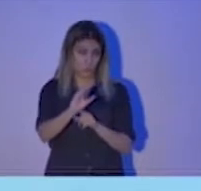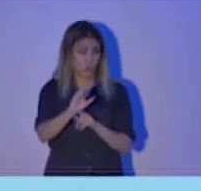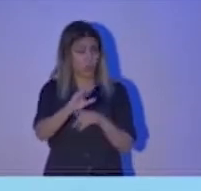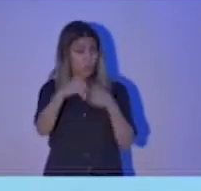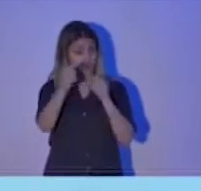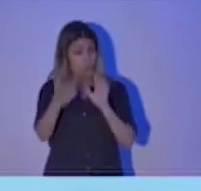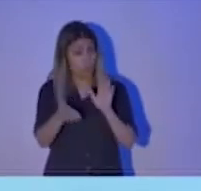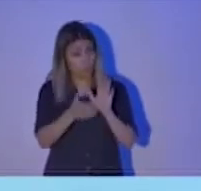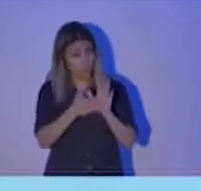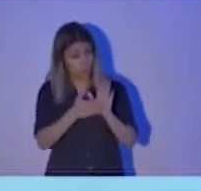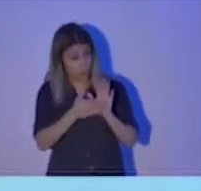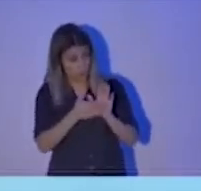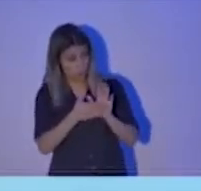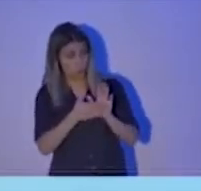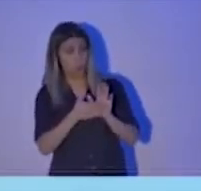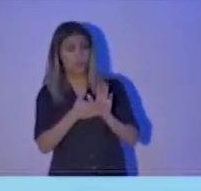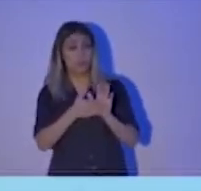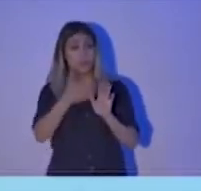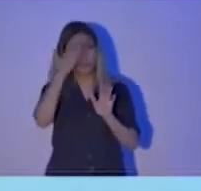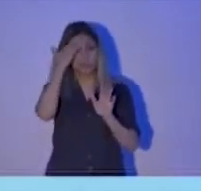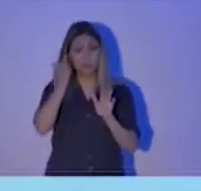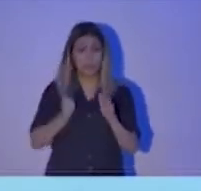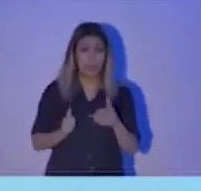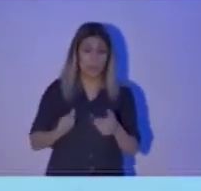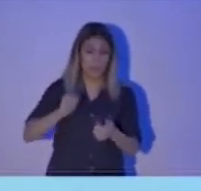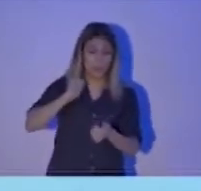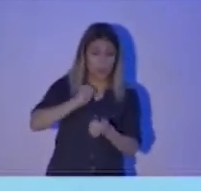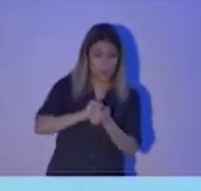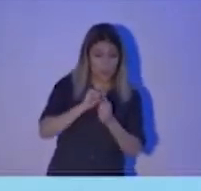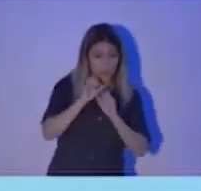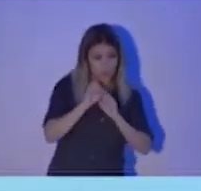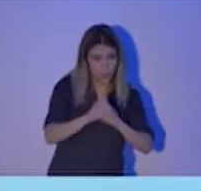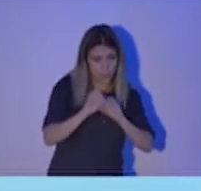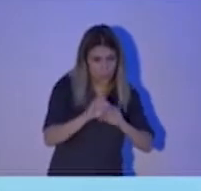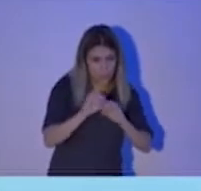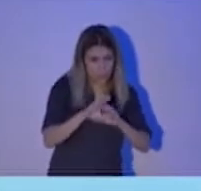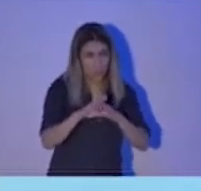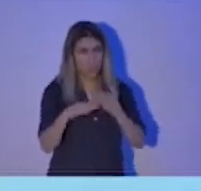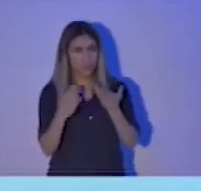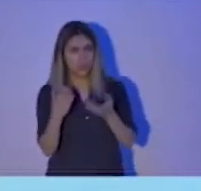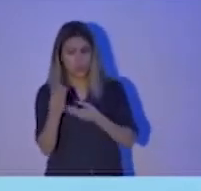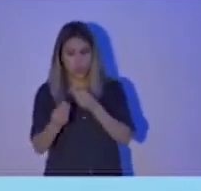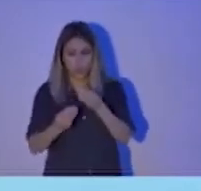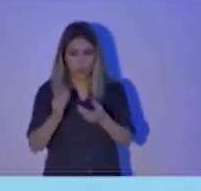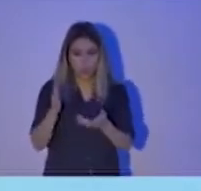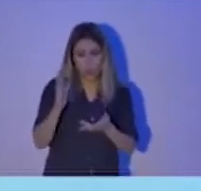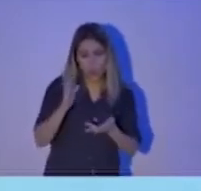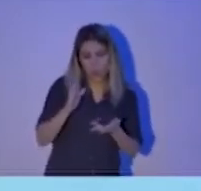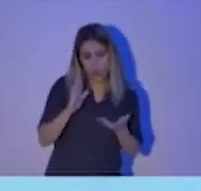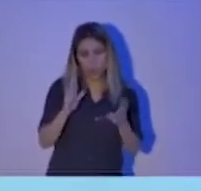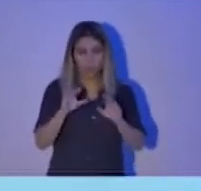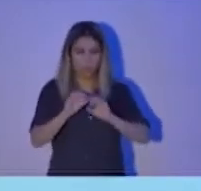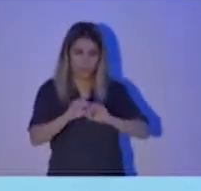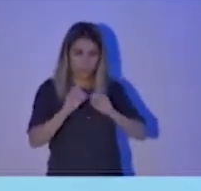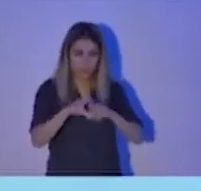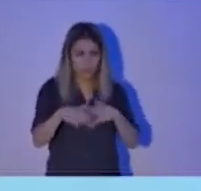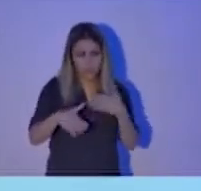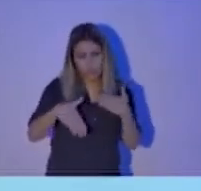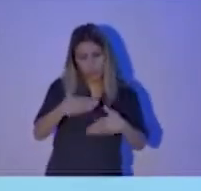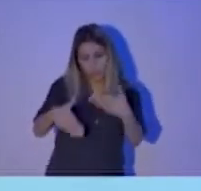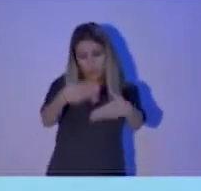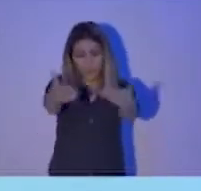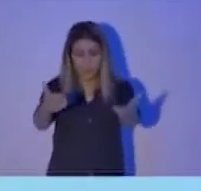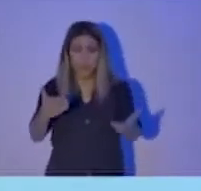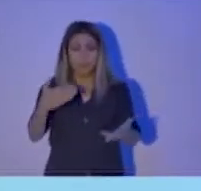proposta do custo aluno qualidade inicial como elemento balizador do financiamento da educação. Então, isso é muito importante. Convido